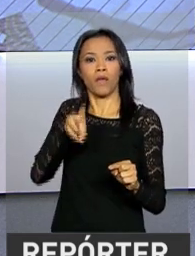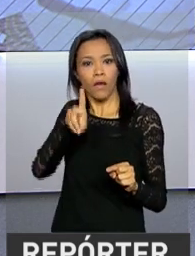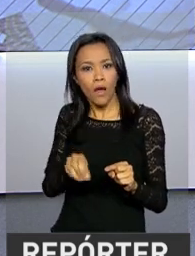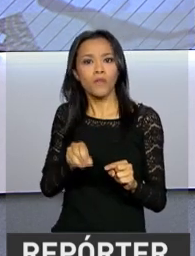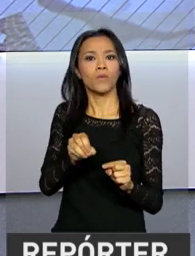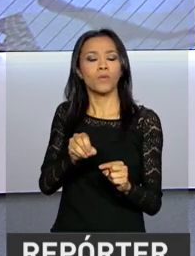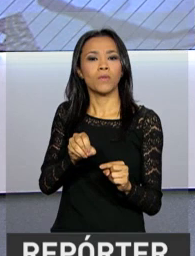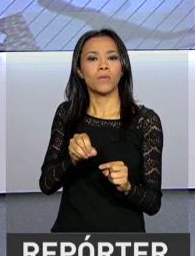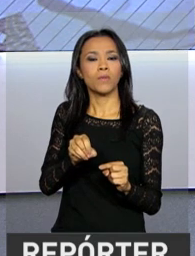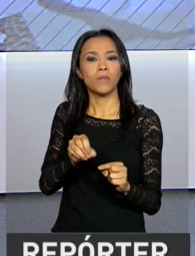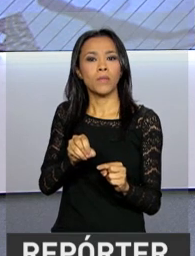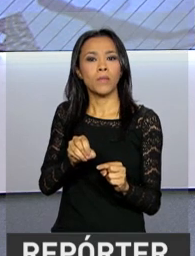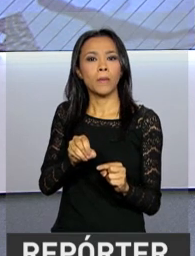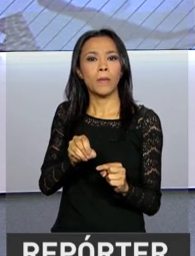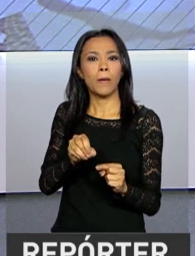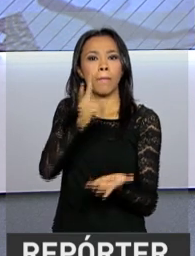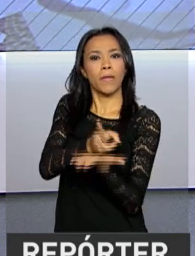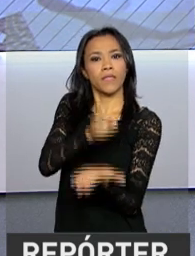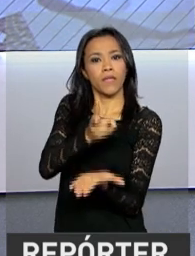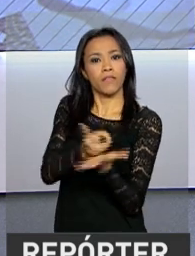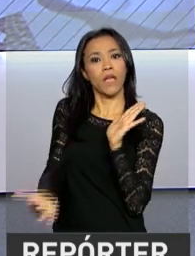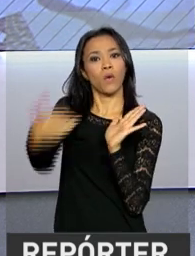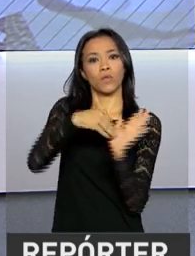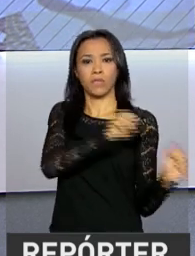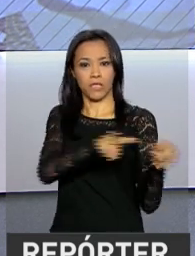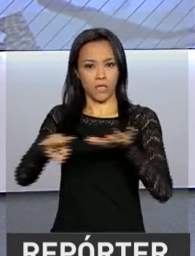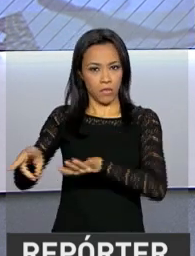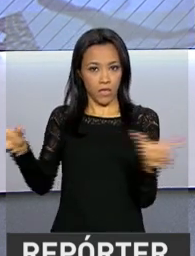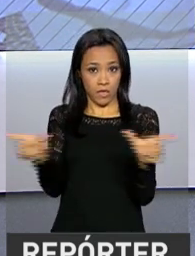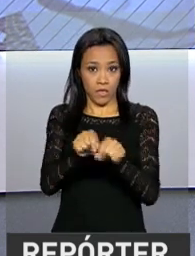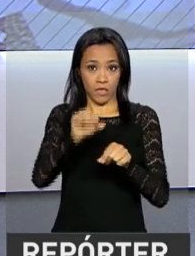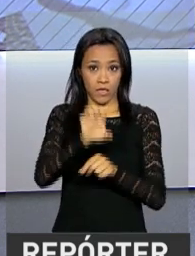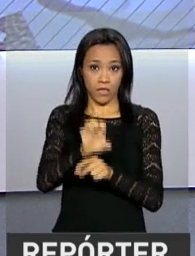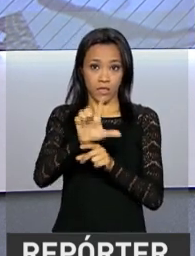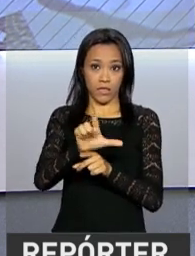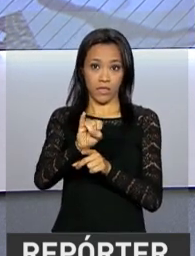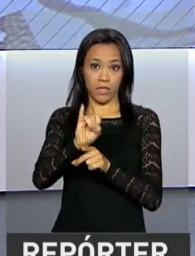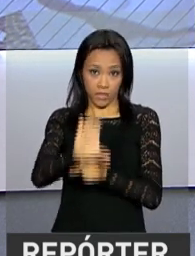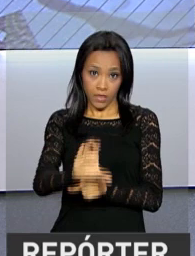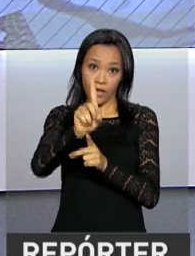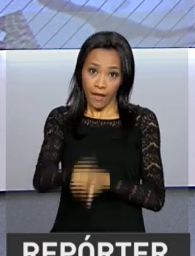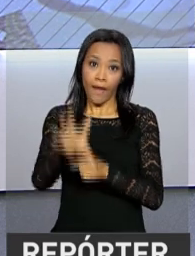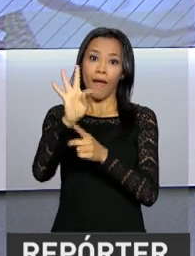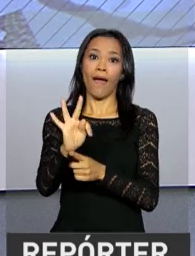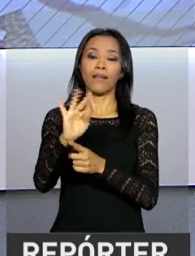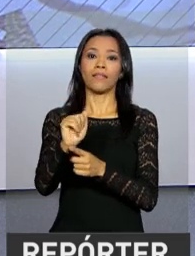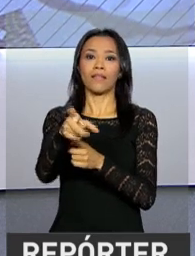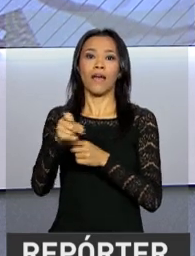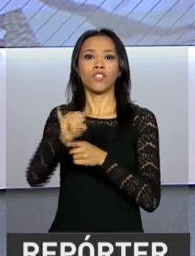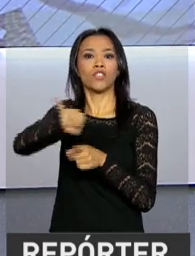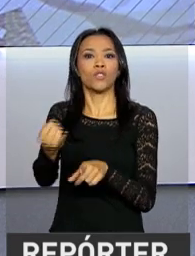última da da da última semana da taxa SELIC que é a taxa básica de juros da economia que deve